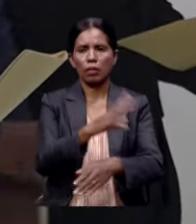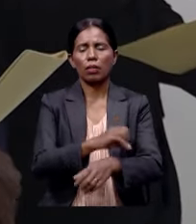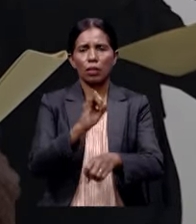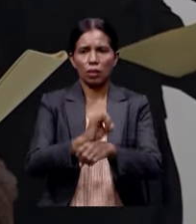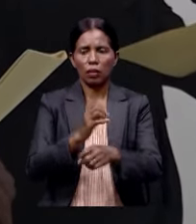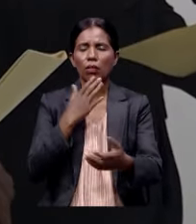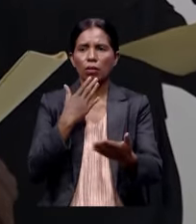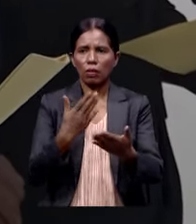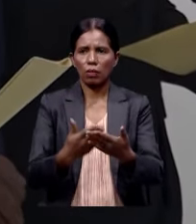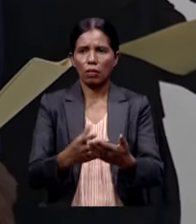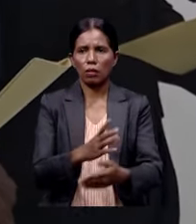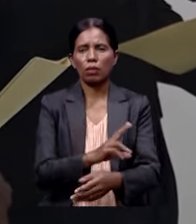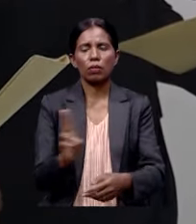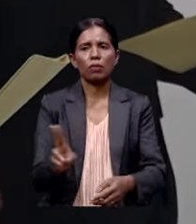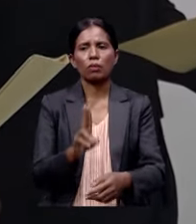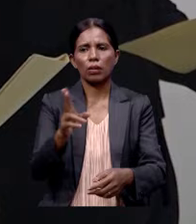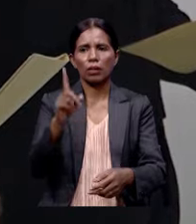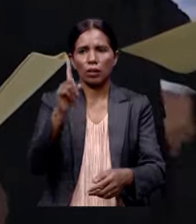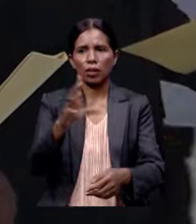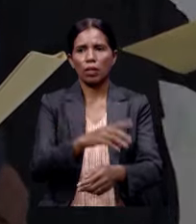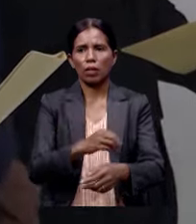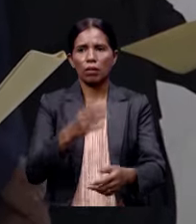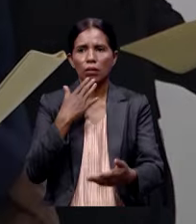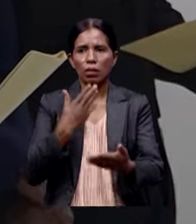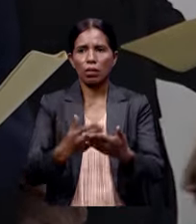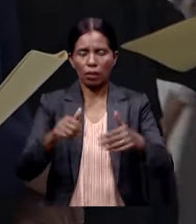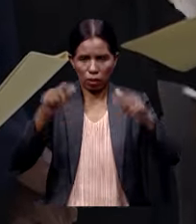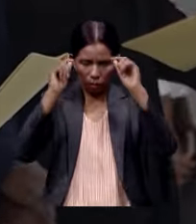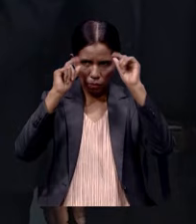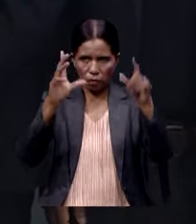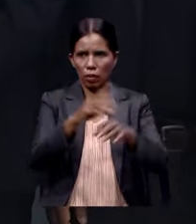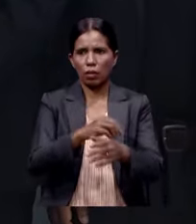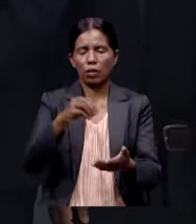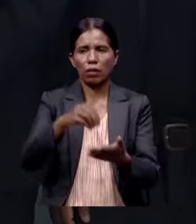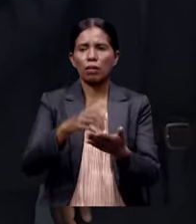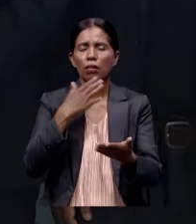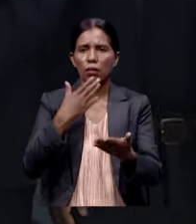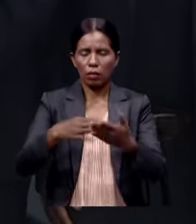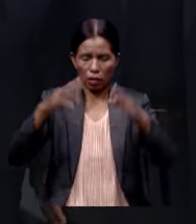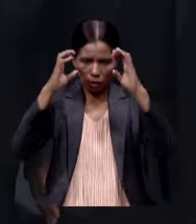ho diak ho di sei universidade ida ne be excelente ya Timor nune garante kualidad de